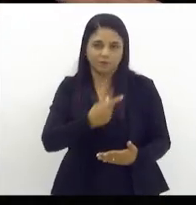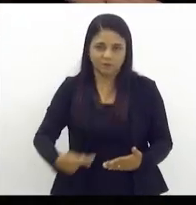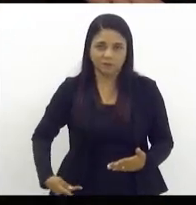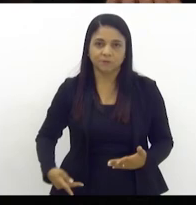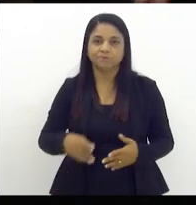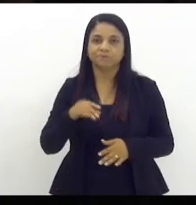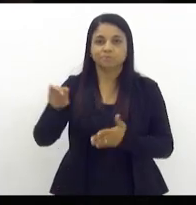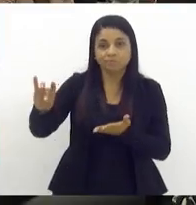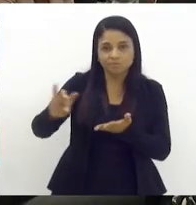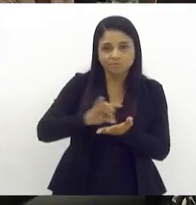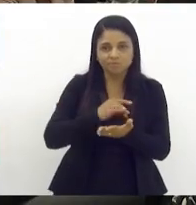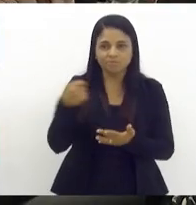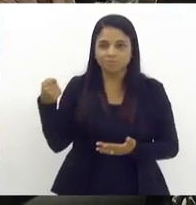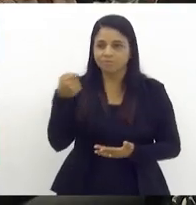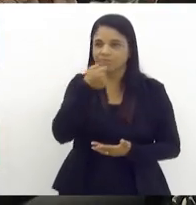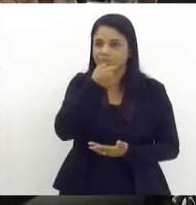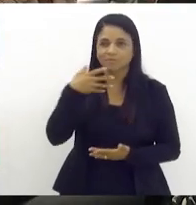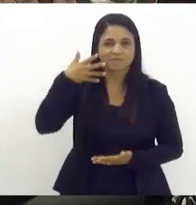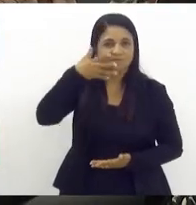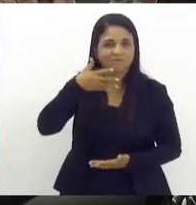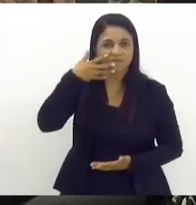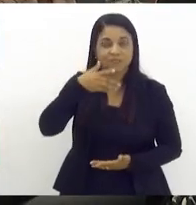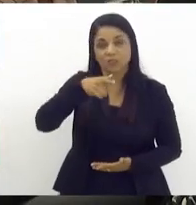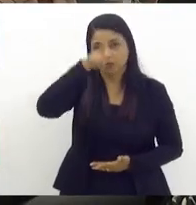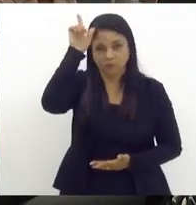Próximo orador inscrito, deputado Luiz Paulo.